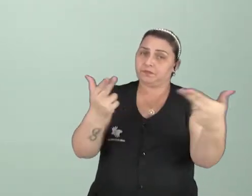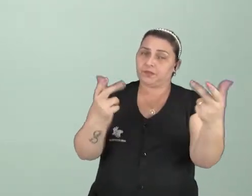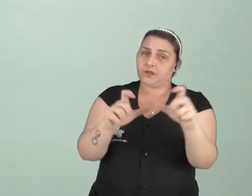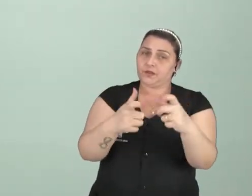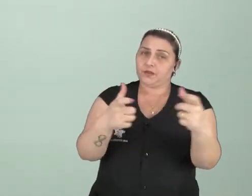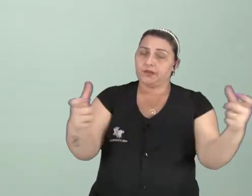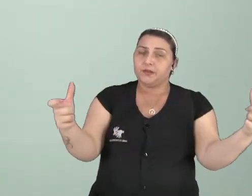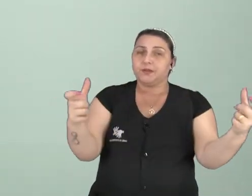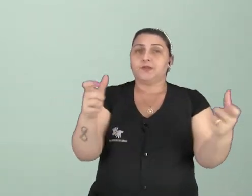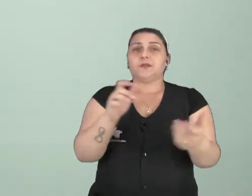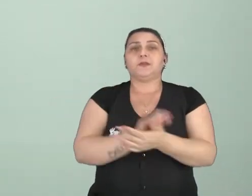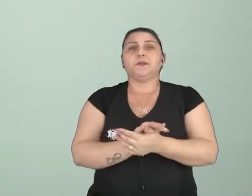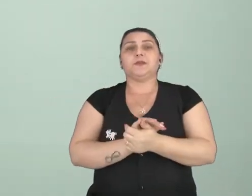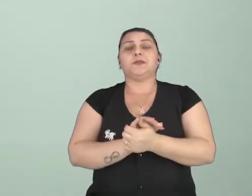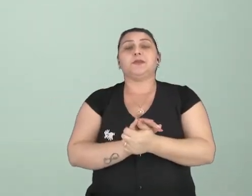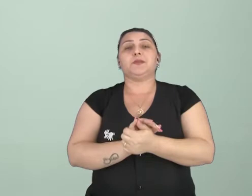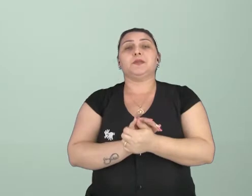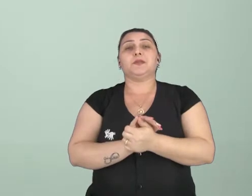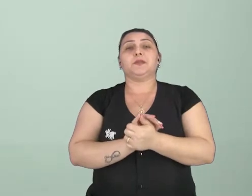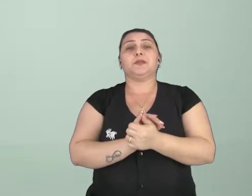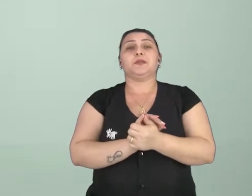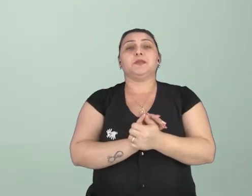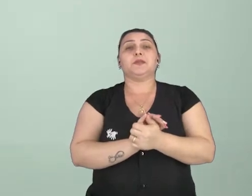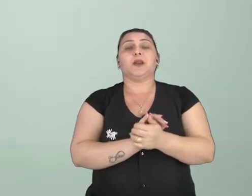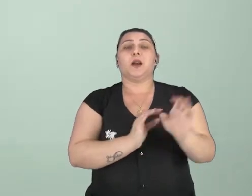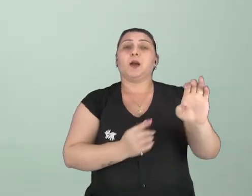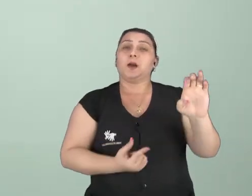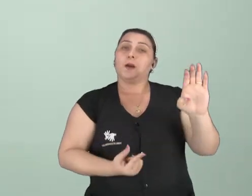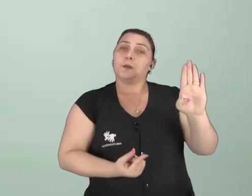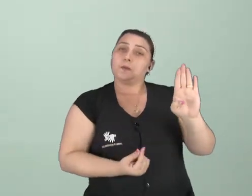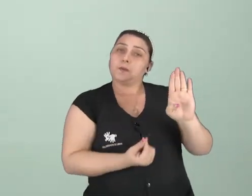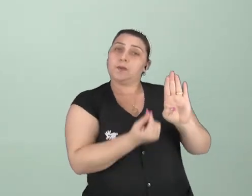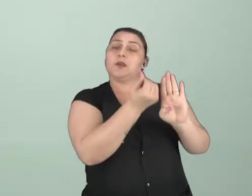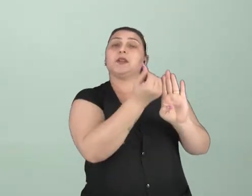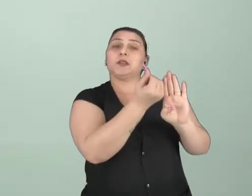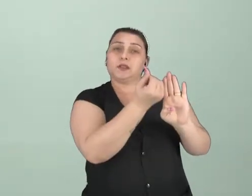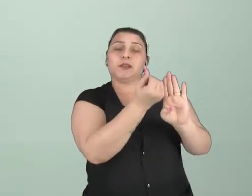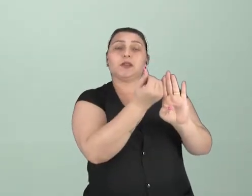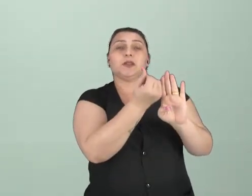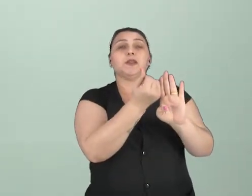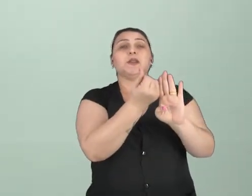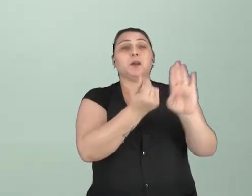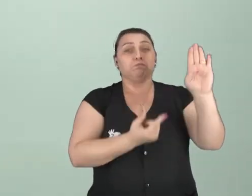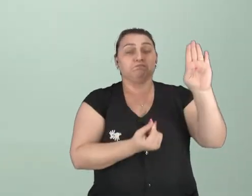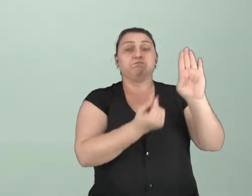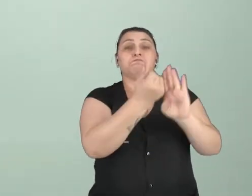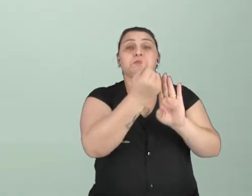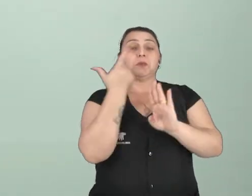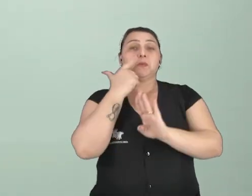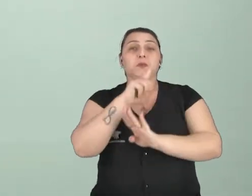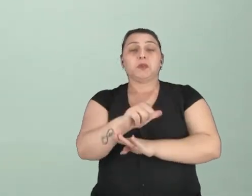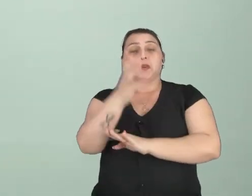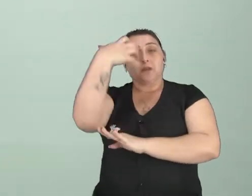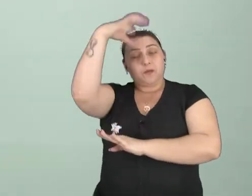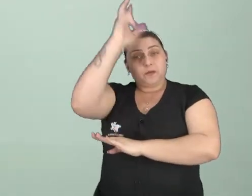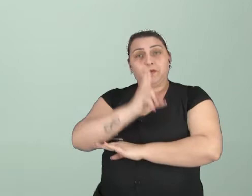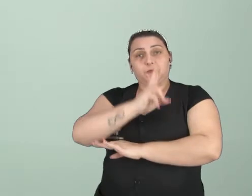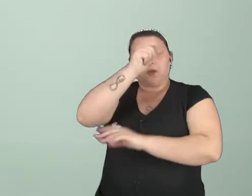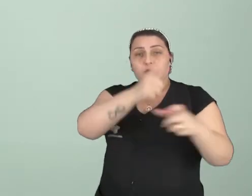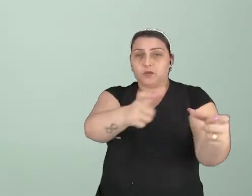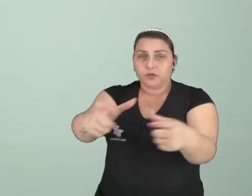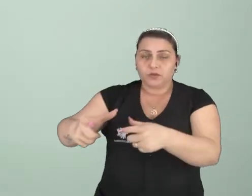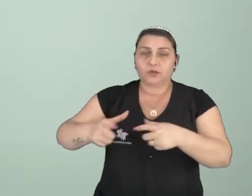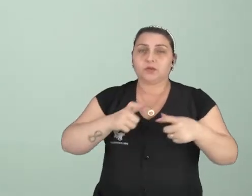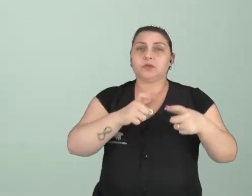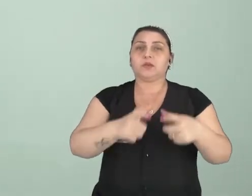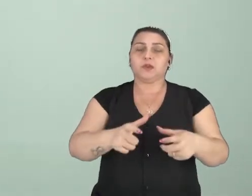crescente evolução da burguesia, então com esse surgimento da burguesia e cada vez mais a burguesia ganhando poder no